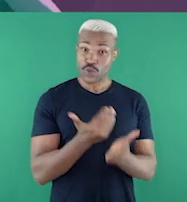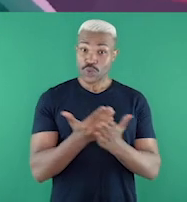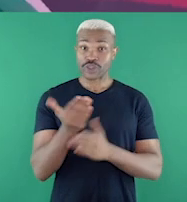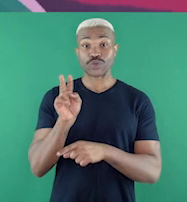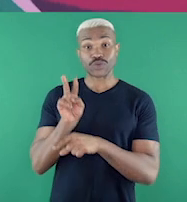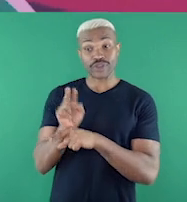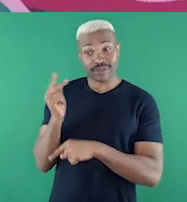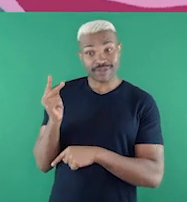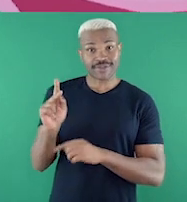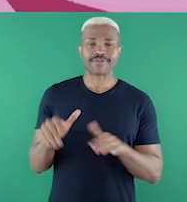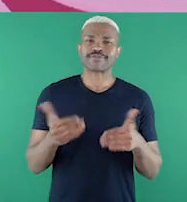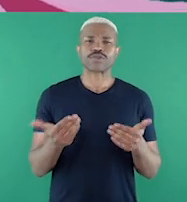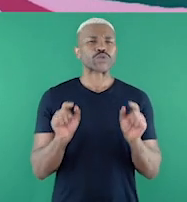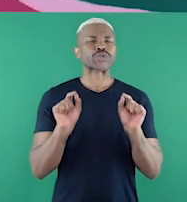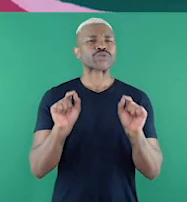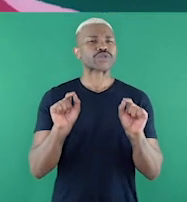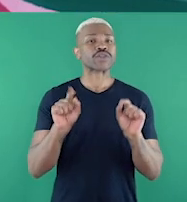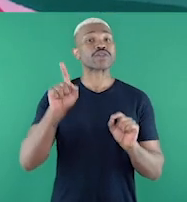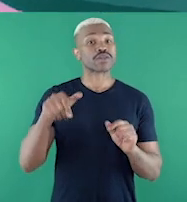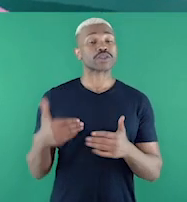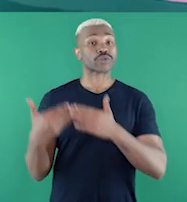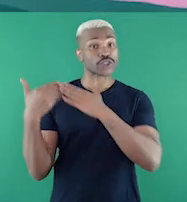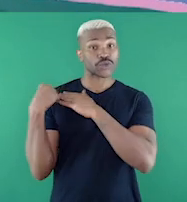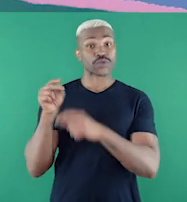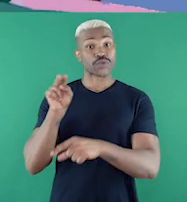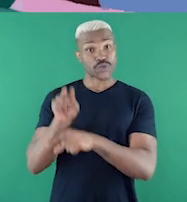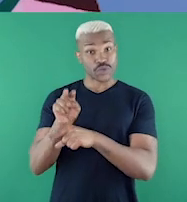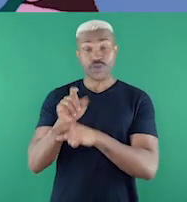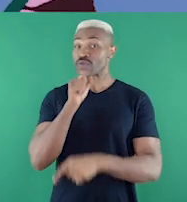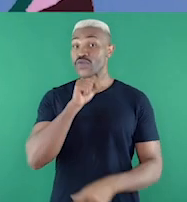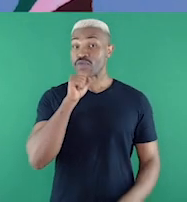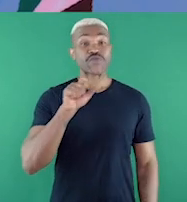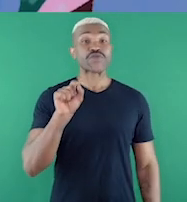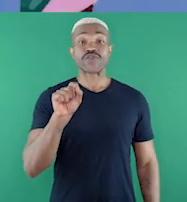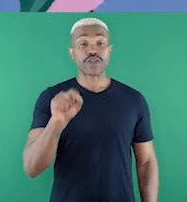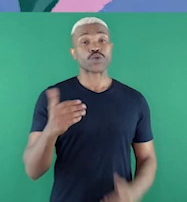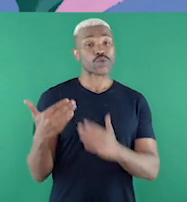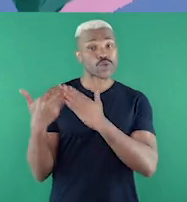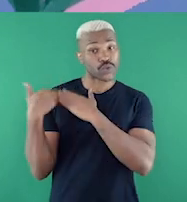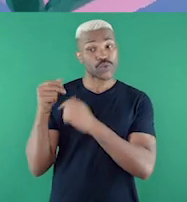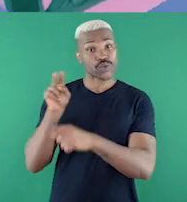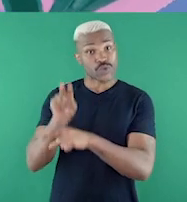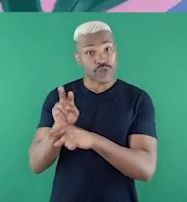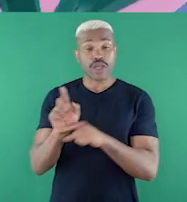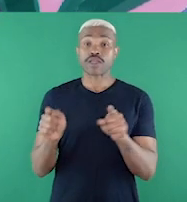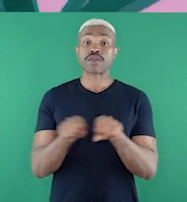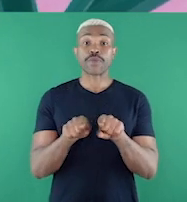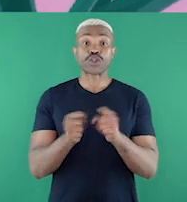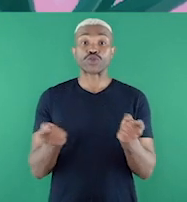cuidar dela. E quem é o responsável por cuidar da avó? Responsável em cuidar não, mas fazer